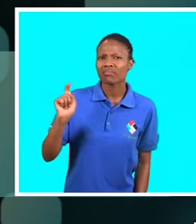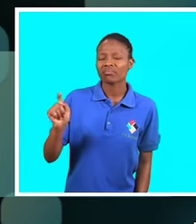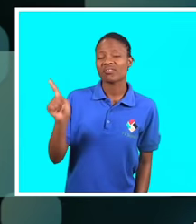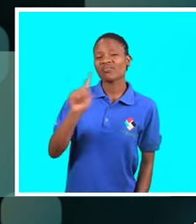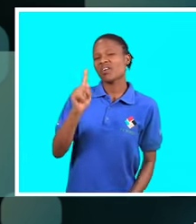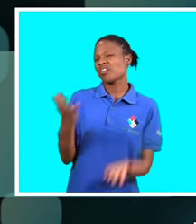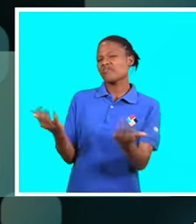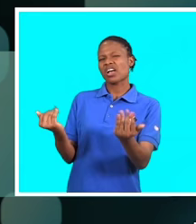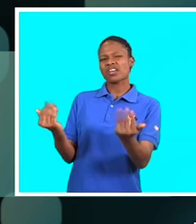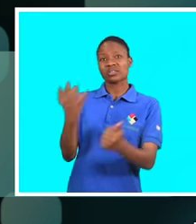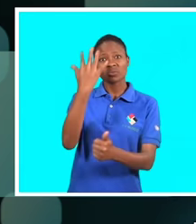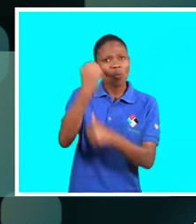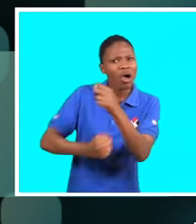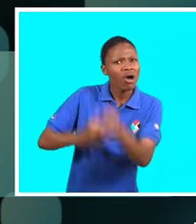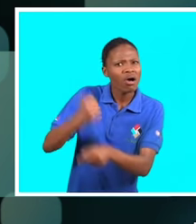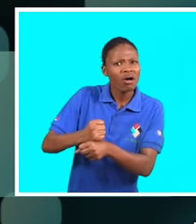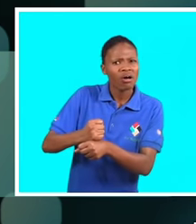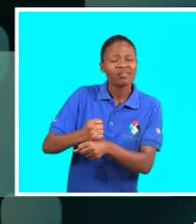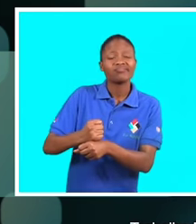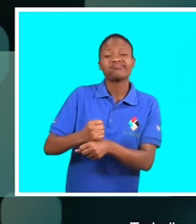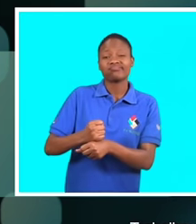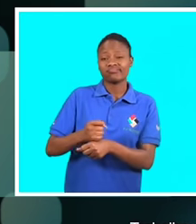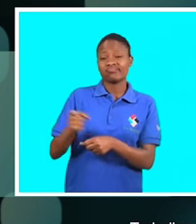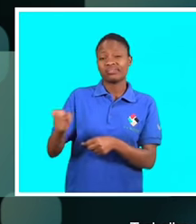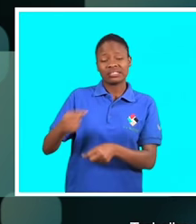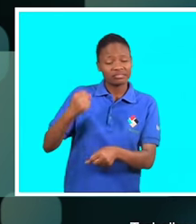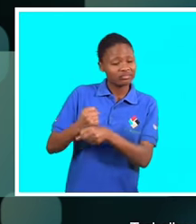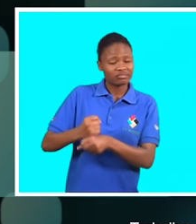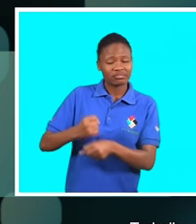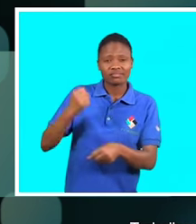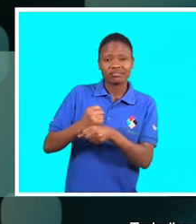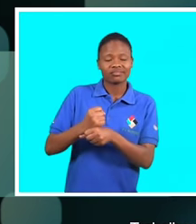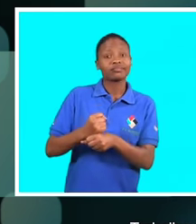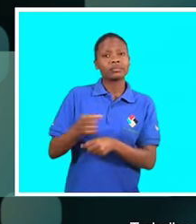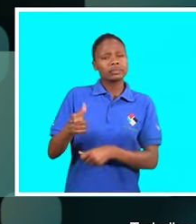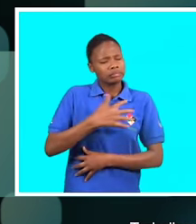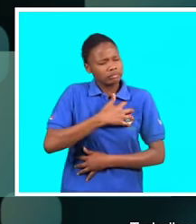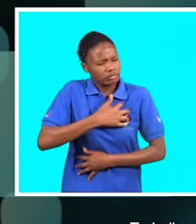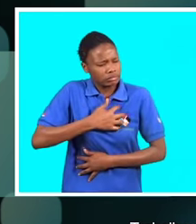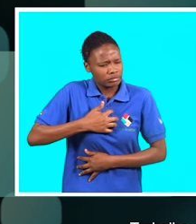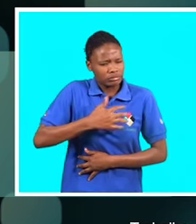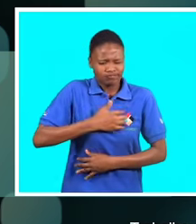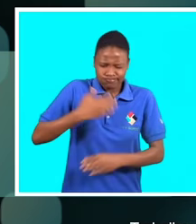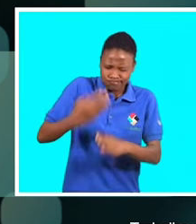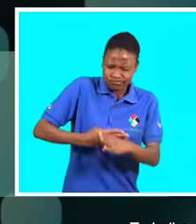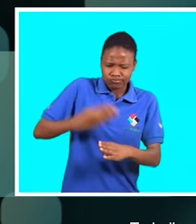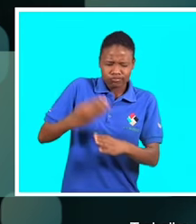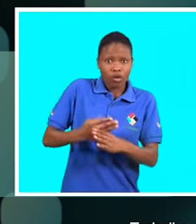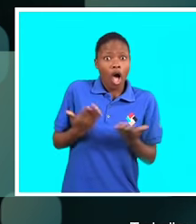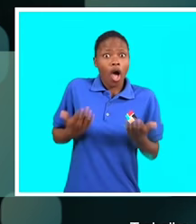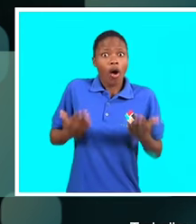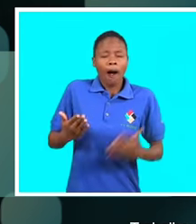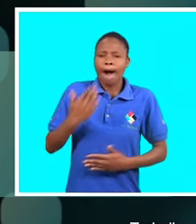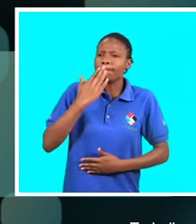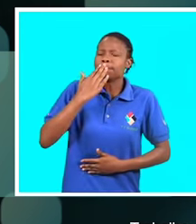Dionísio conta que não foi fácil. Trabalhou muito tempo a tentar aperfeiçoar